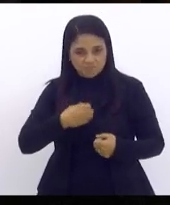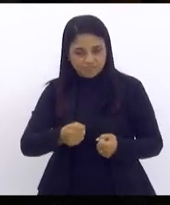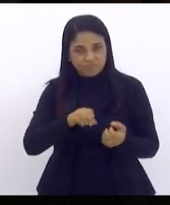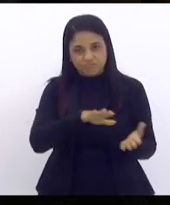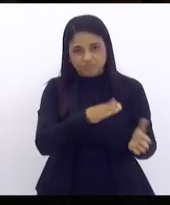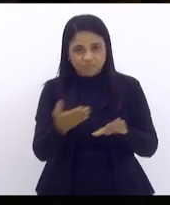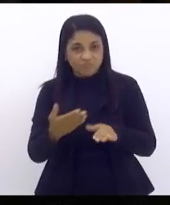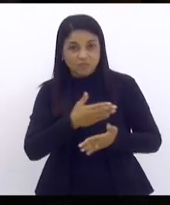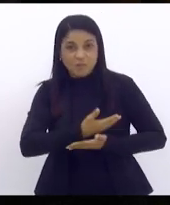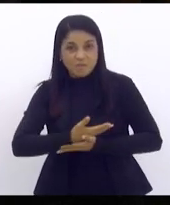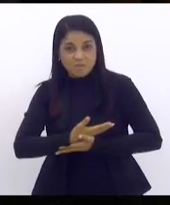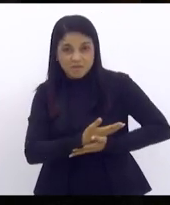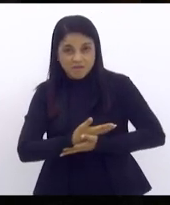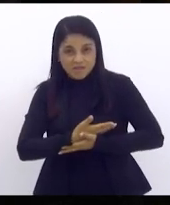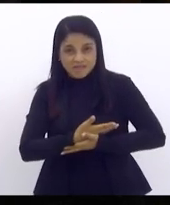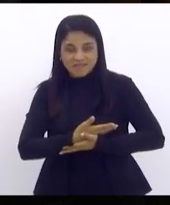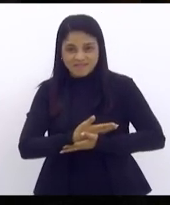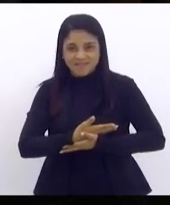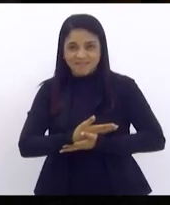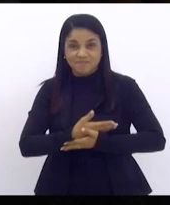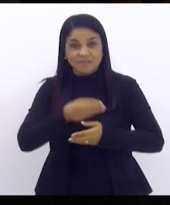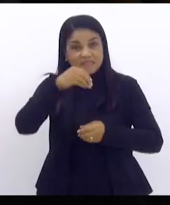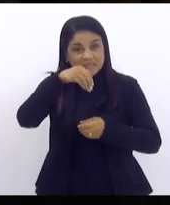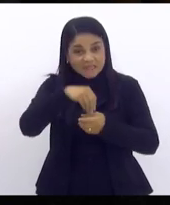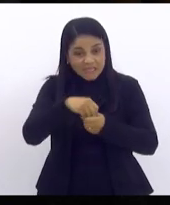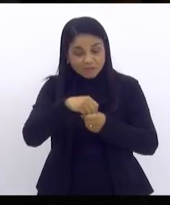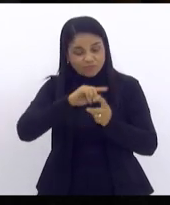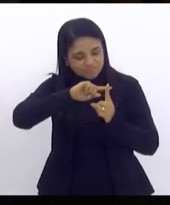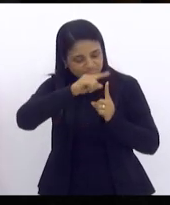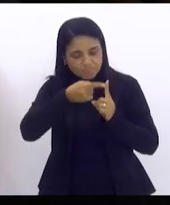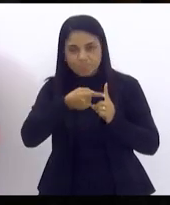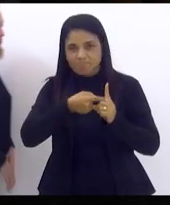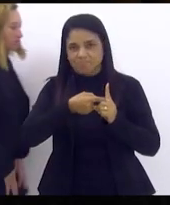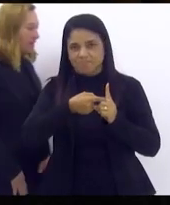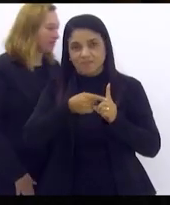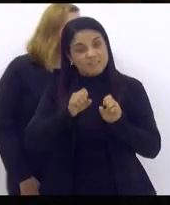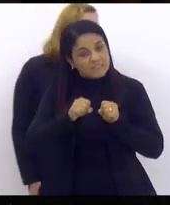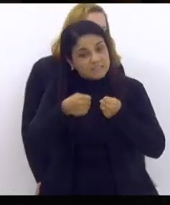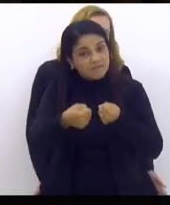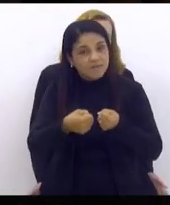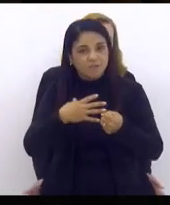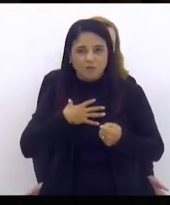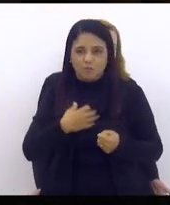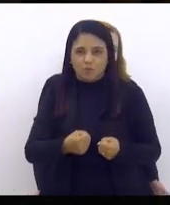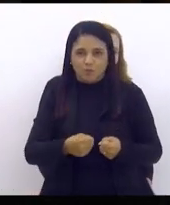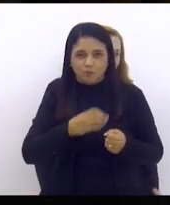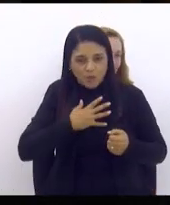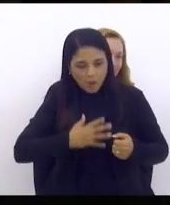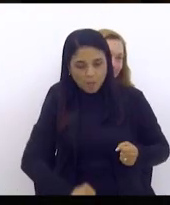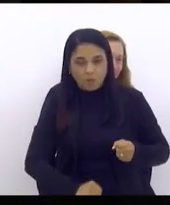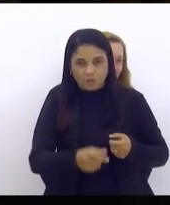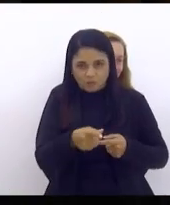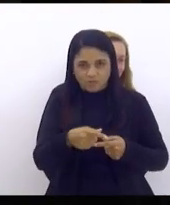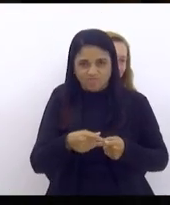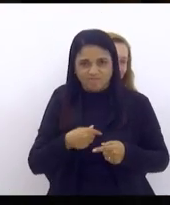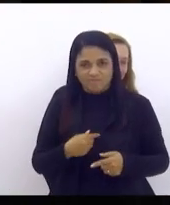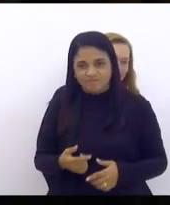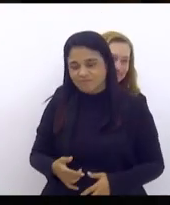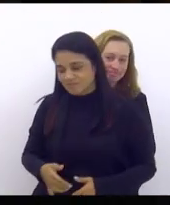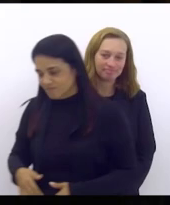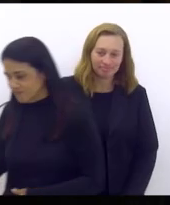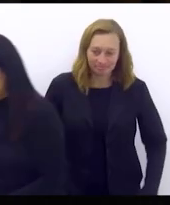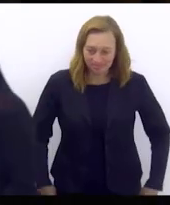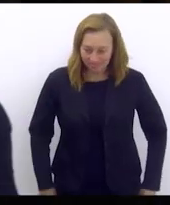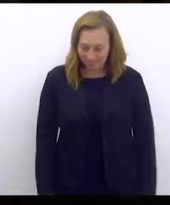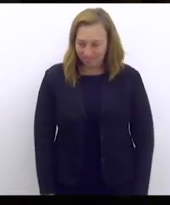defende o assassinato de crianças dentro do ventre materno. A senhora não ligou para nenhum correligionário seu. A senhora não ligou